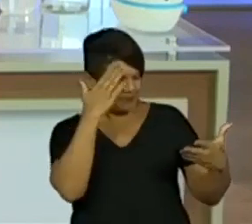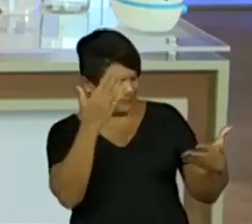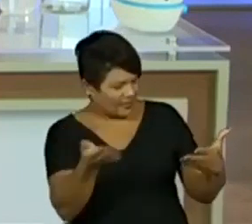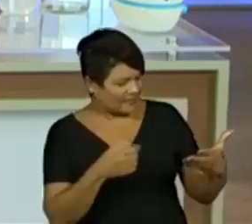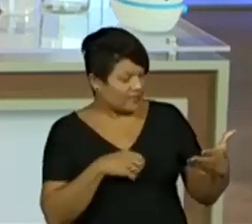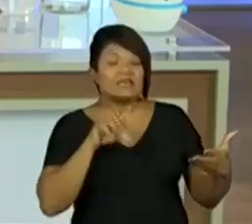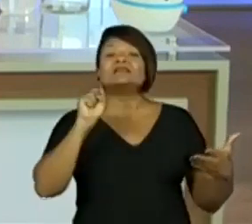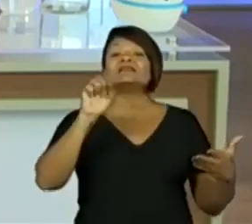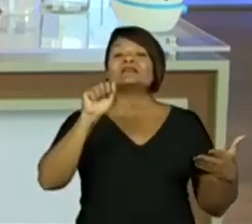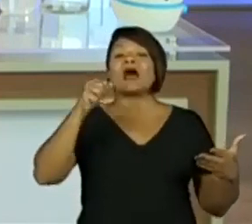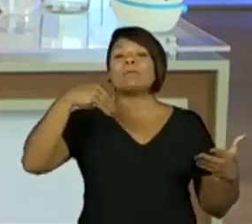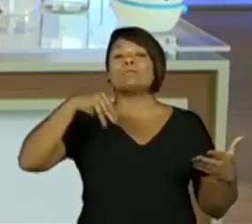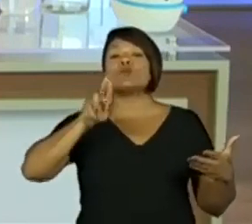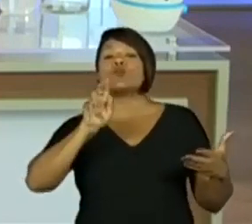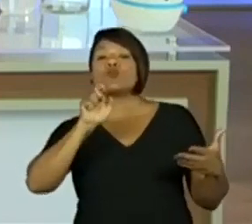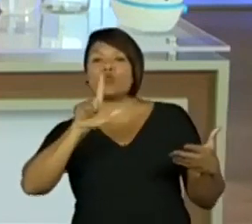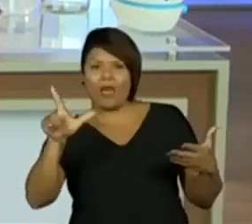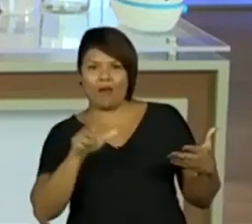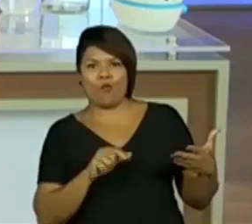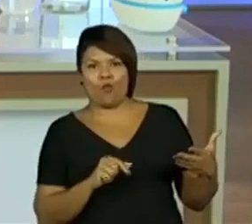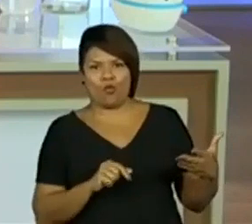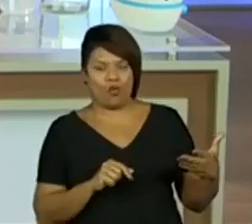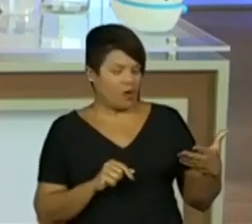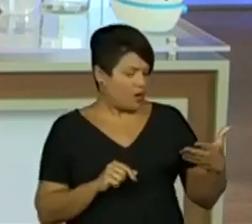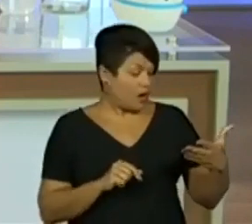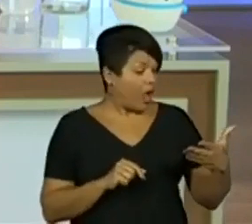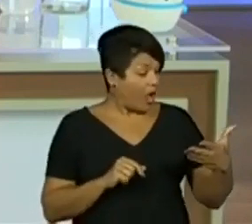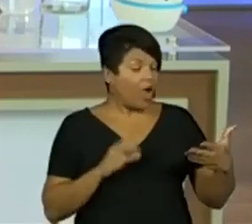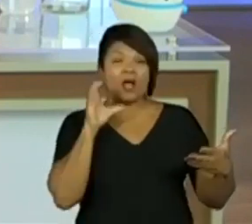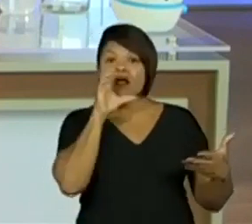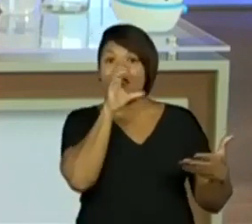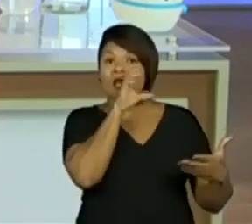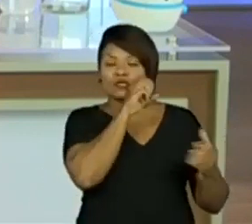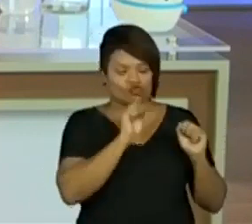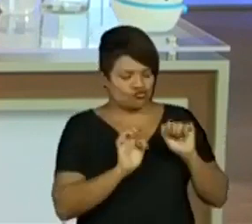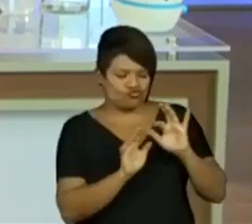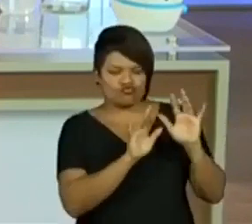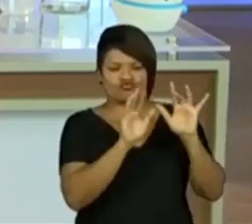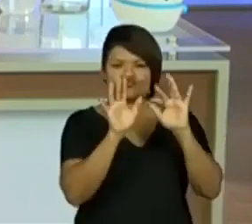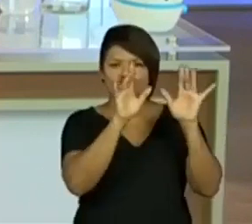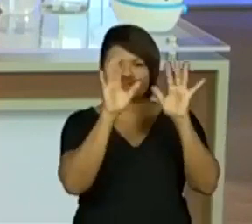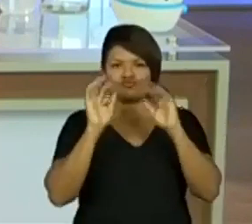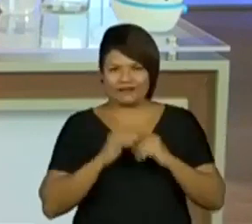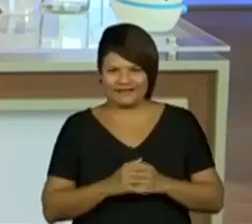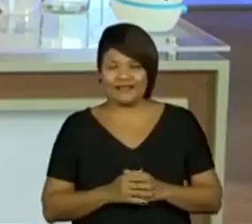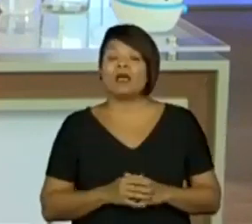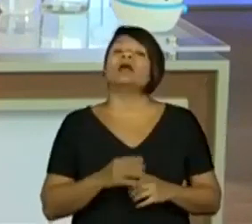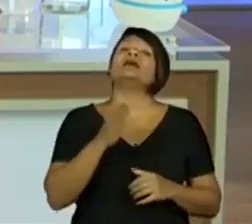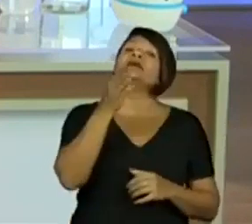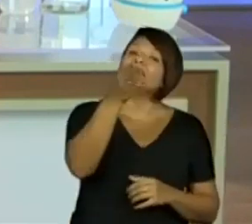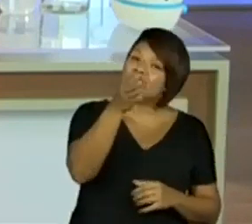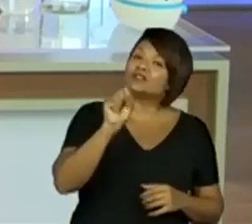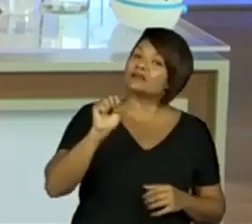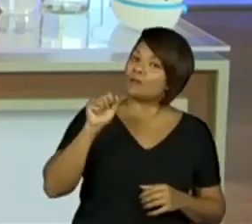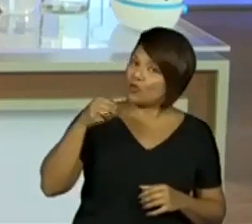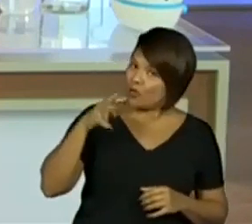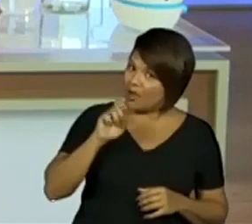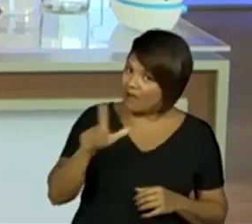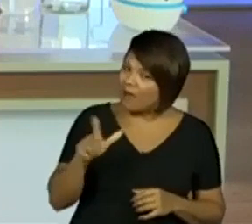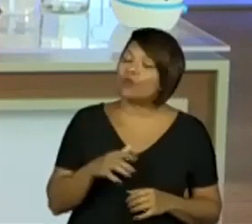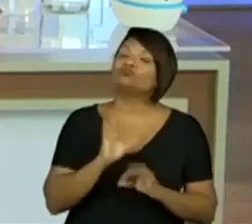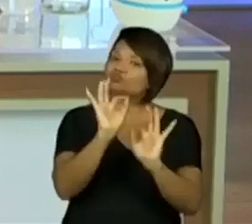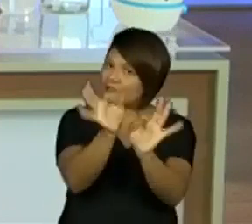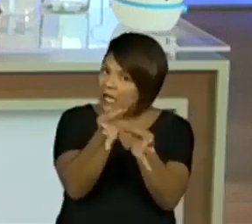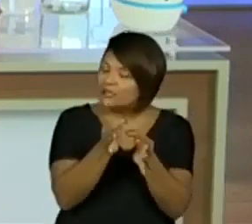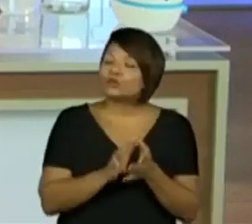aqui, fica tão quente que evapora. Isso, Samuel. Se você está se referindo à evaporação da água